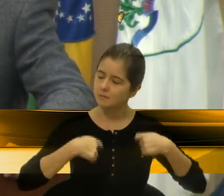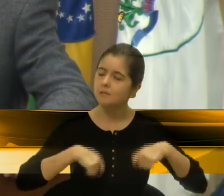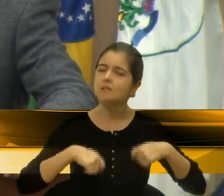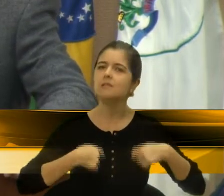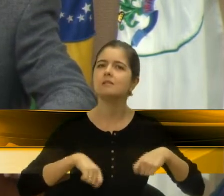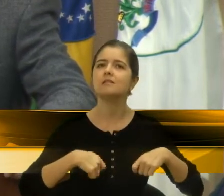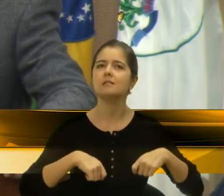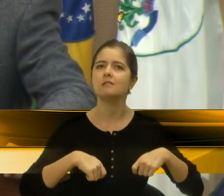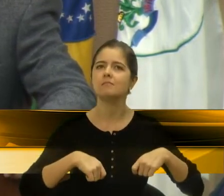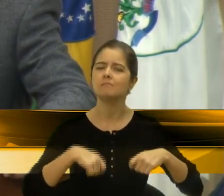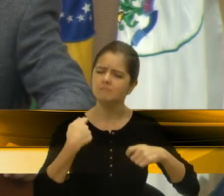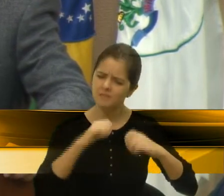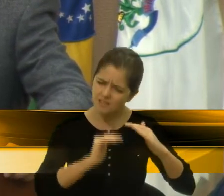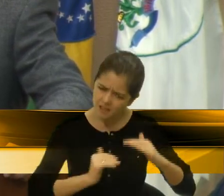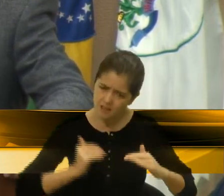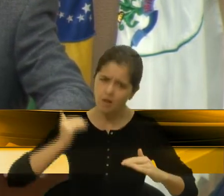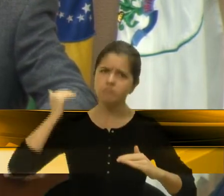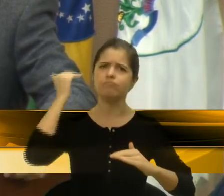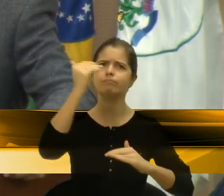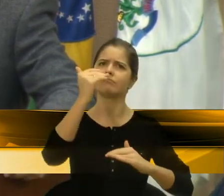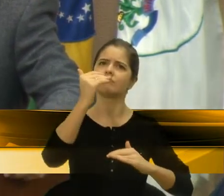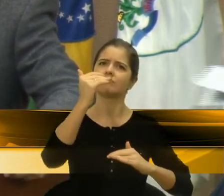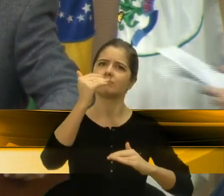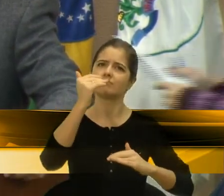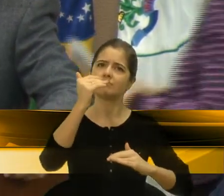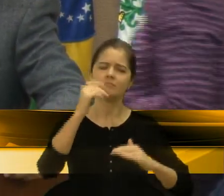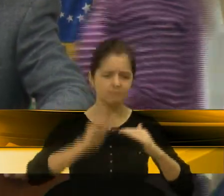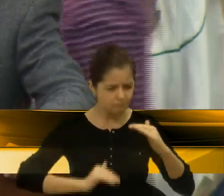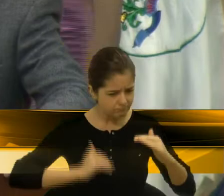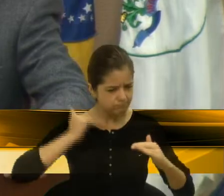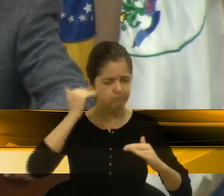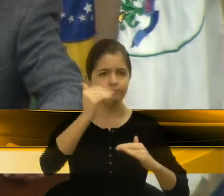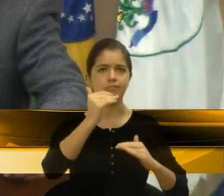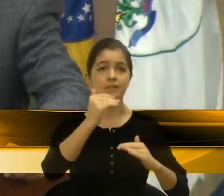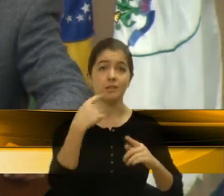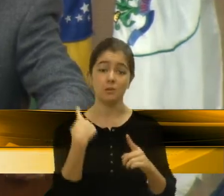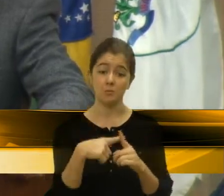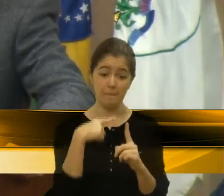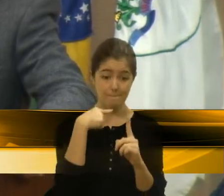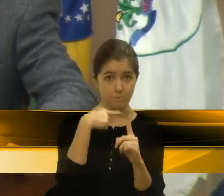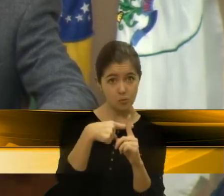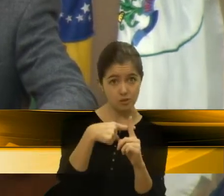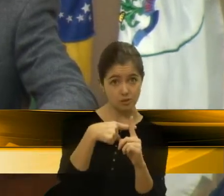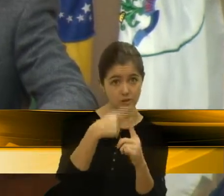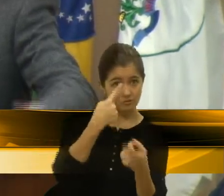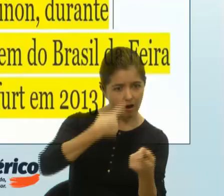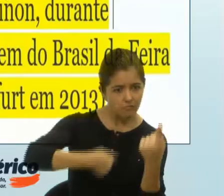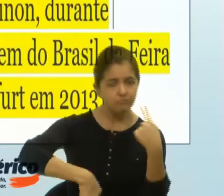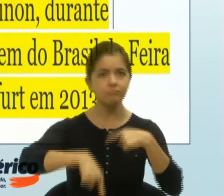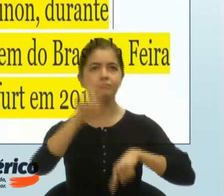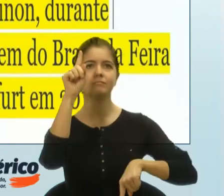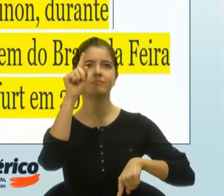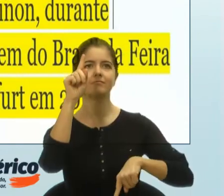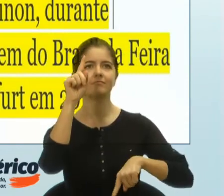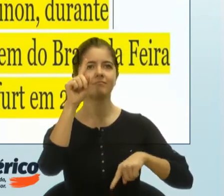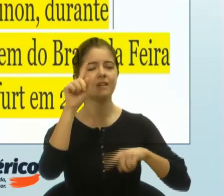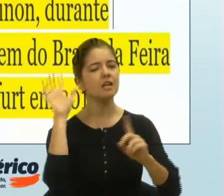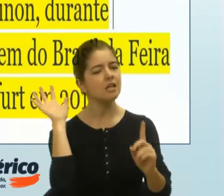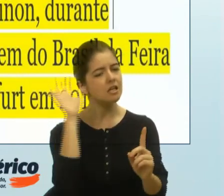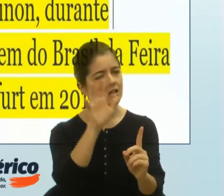soft power e transformar sua imagem positiva em dinheiro e influência